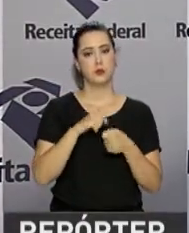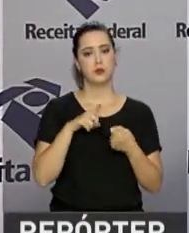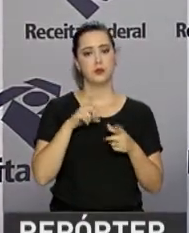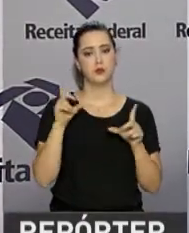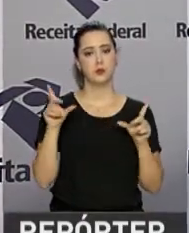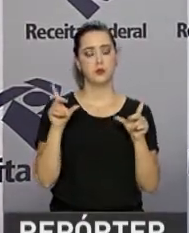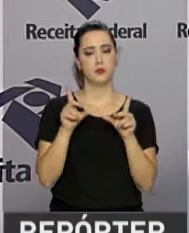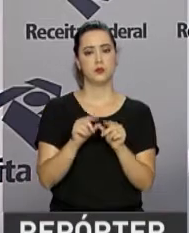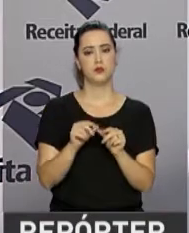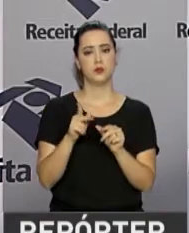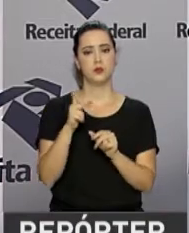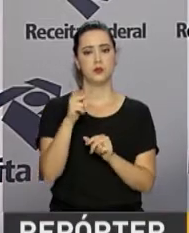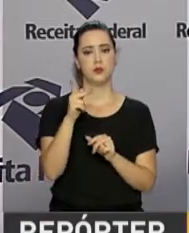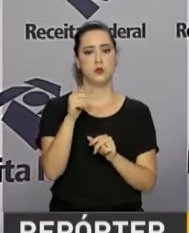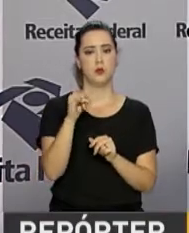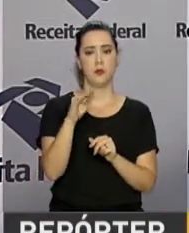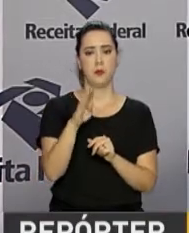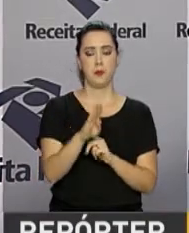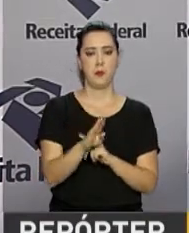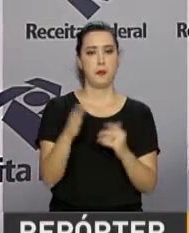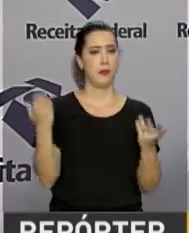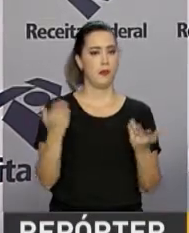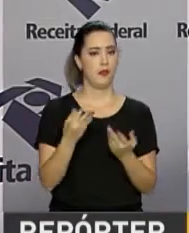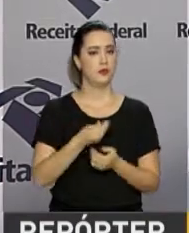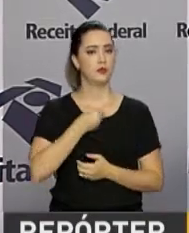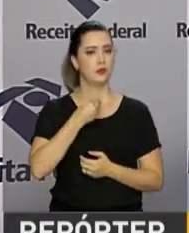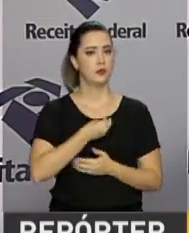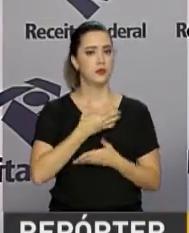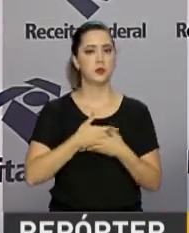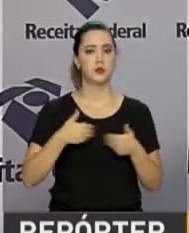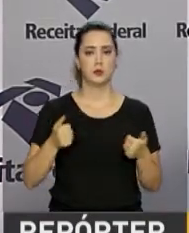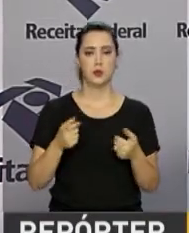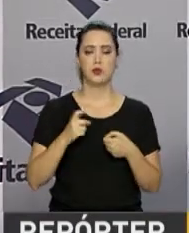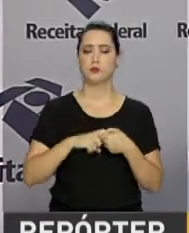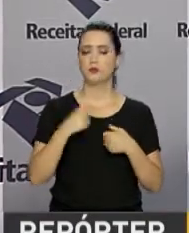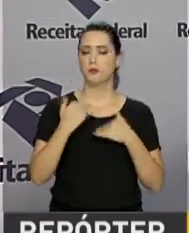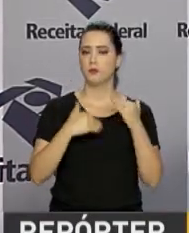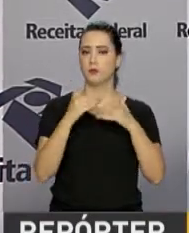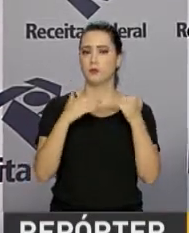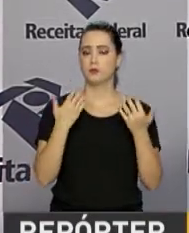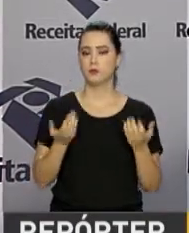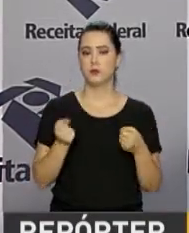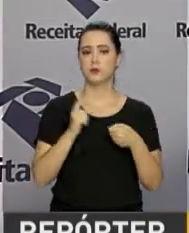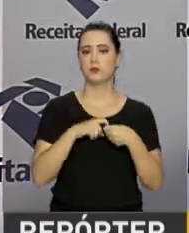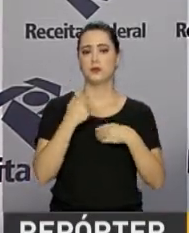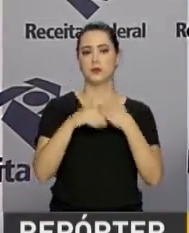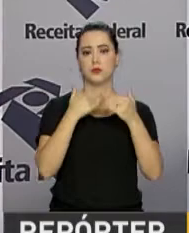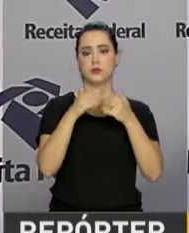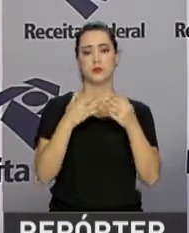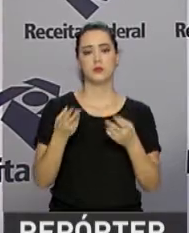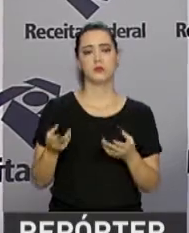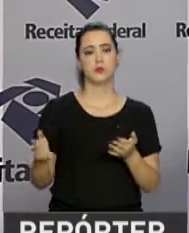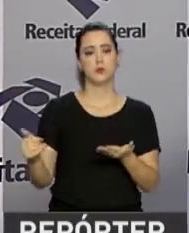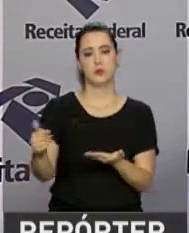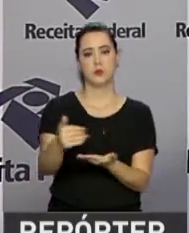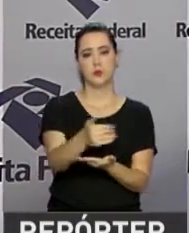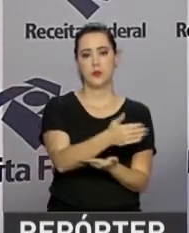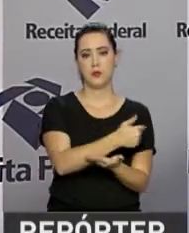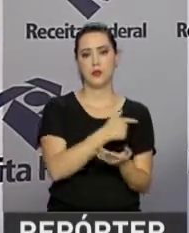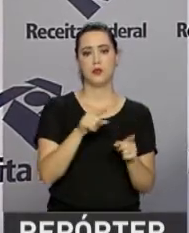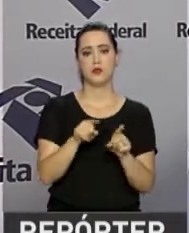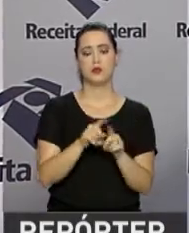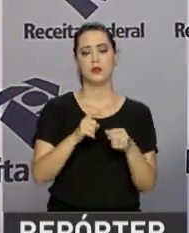diminuição do produto interno bruto momento que vivemos hoje é o momento de retomada e nesse momento de retomada da arrecadação está acompanhando e